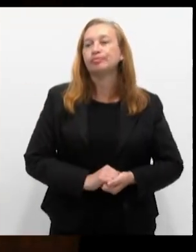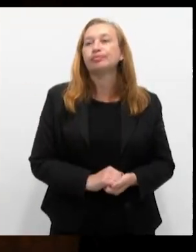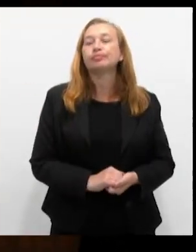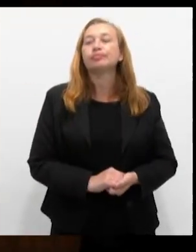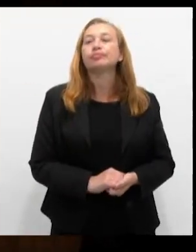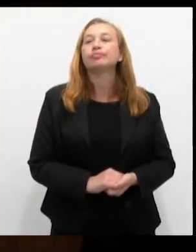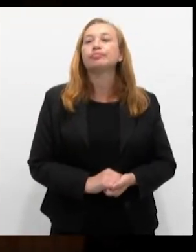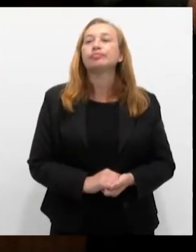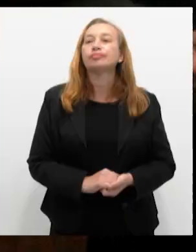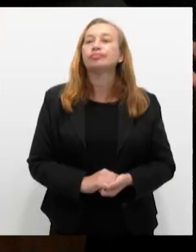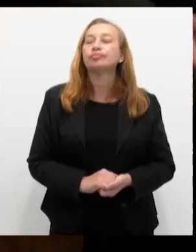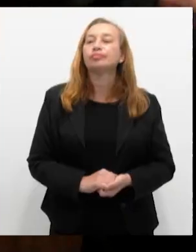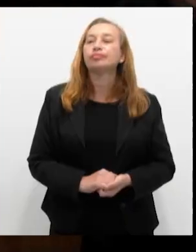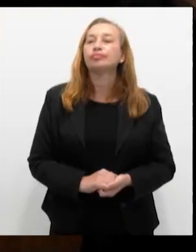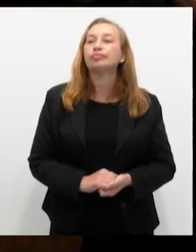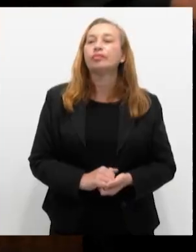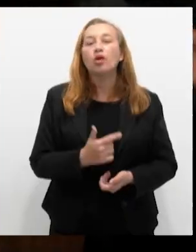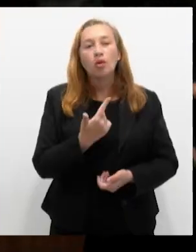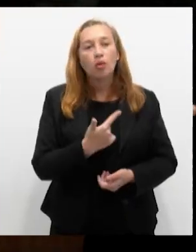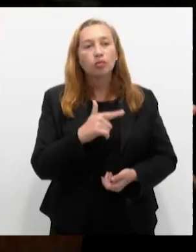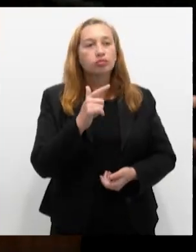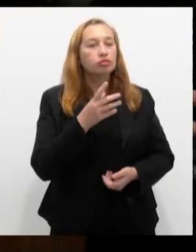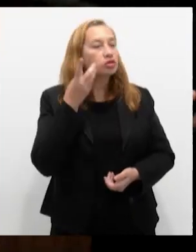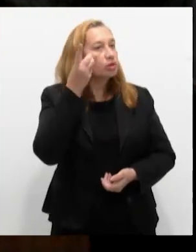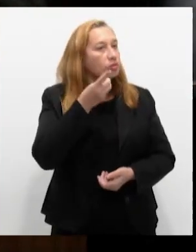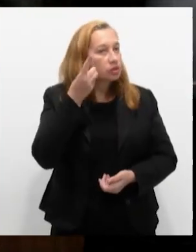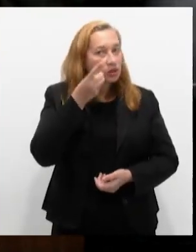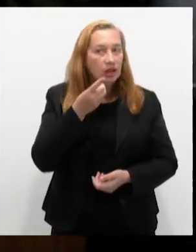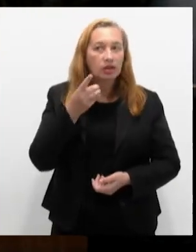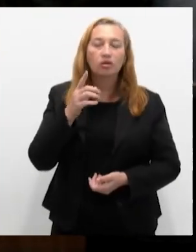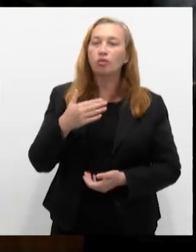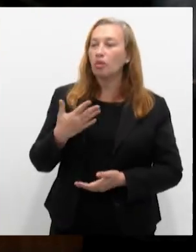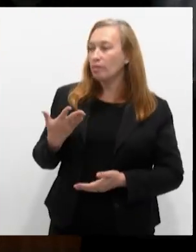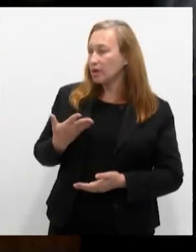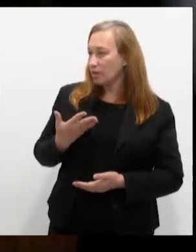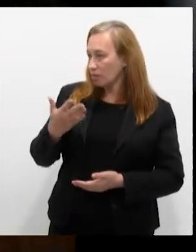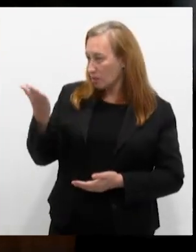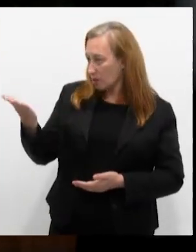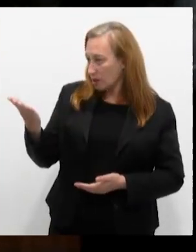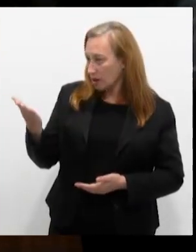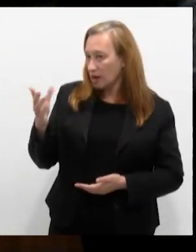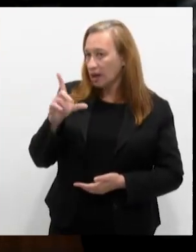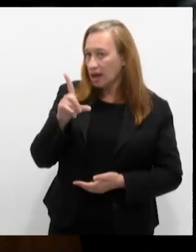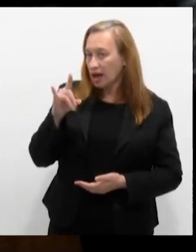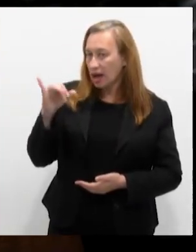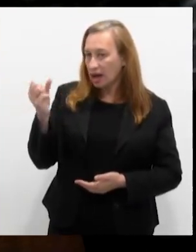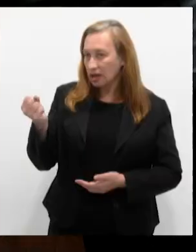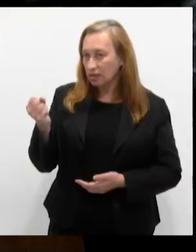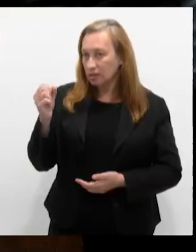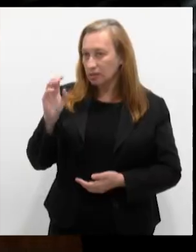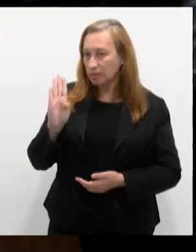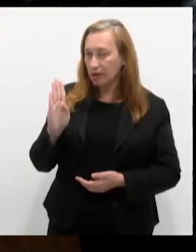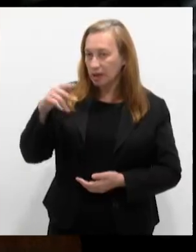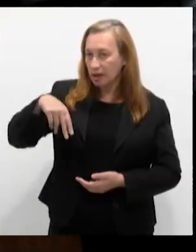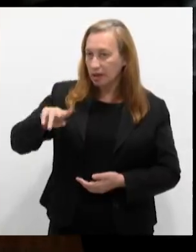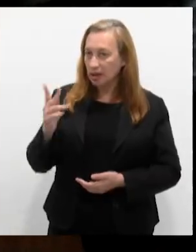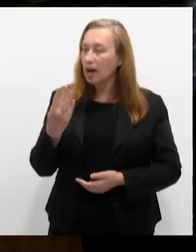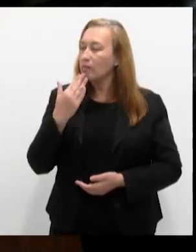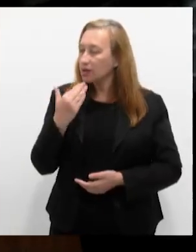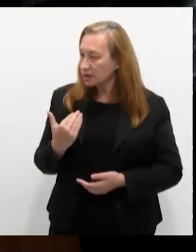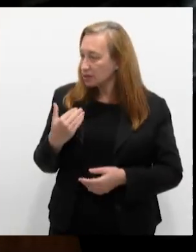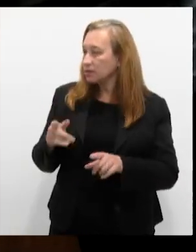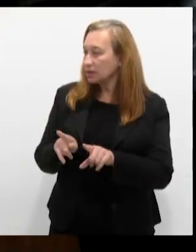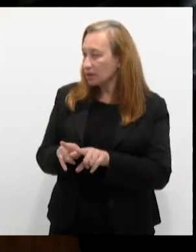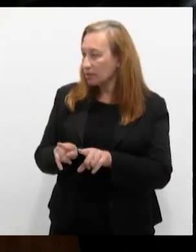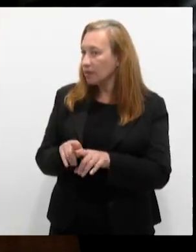são coautores. Alguns outros deputados, como o deputado meu xará aqui, Carlinhos do BNH, pediram para também